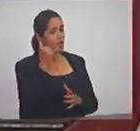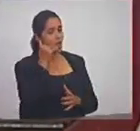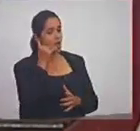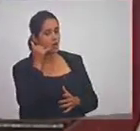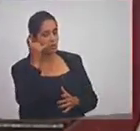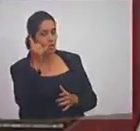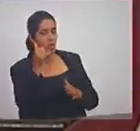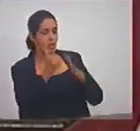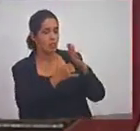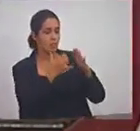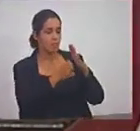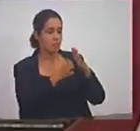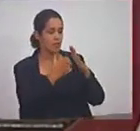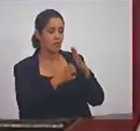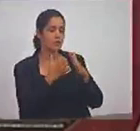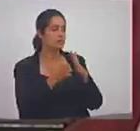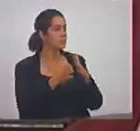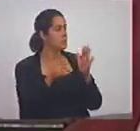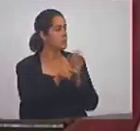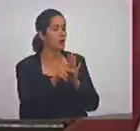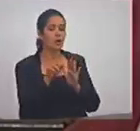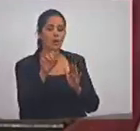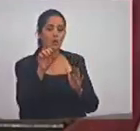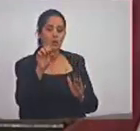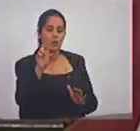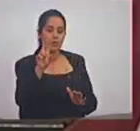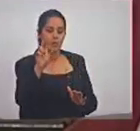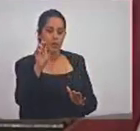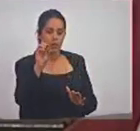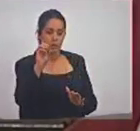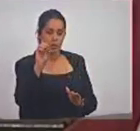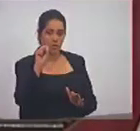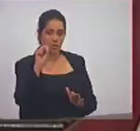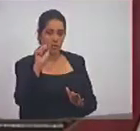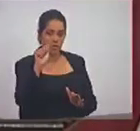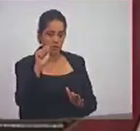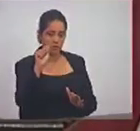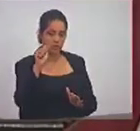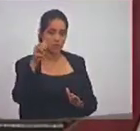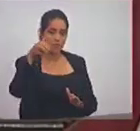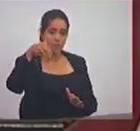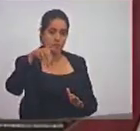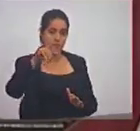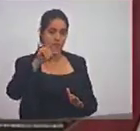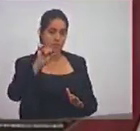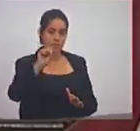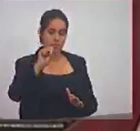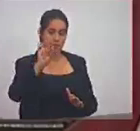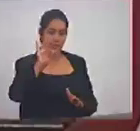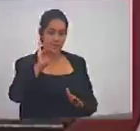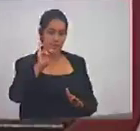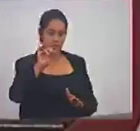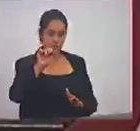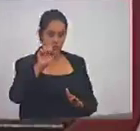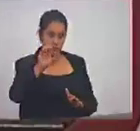Mística, e eu percebi nele que ele tem um coração maior que o corpo, um coração muito grande, uma humildade,